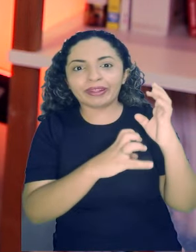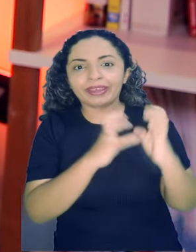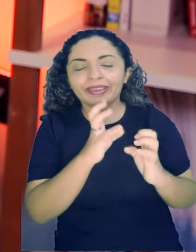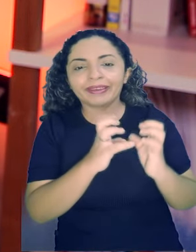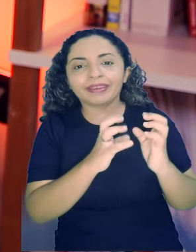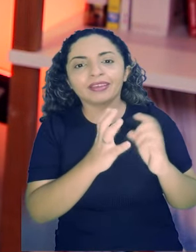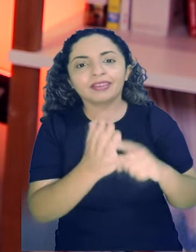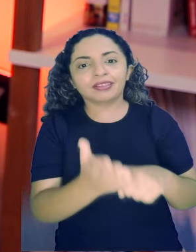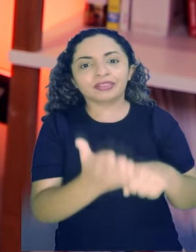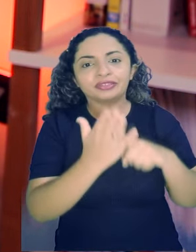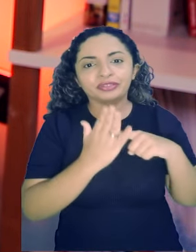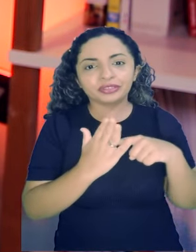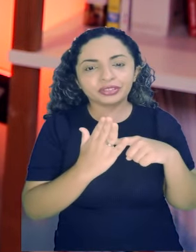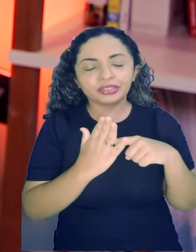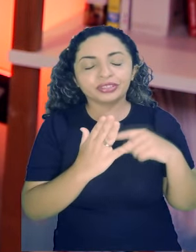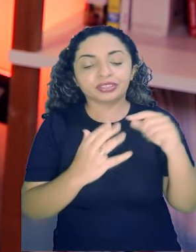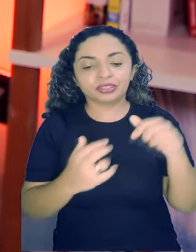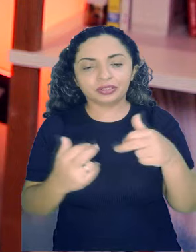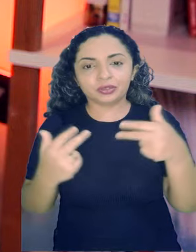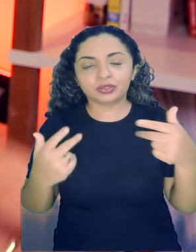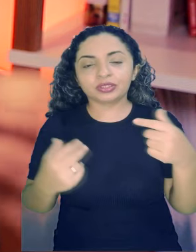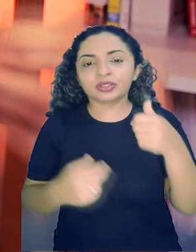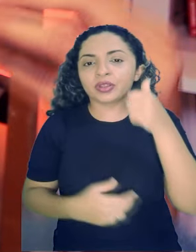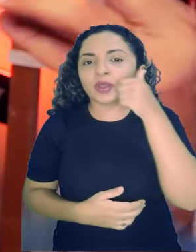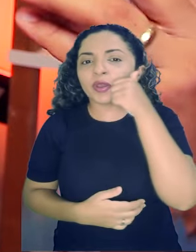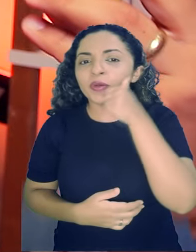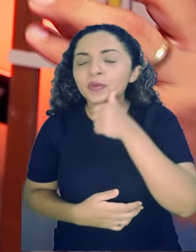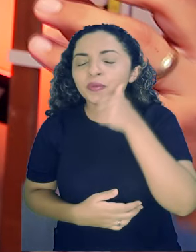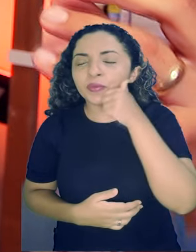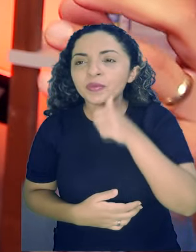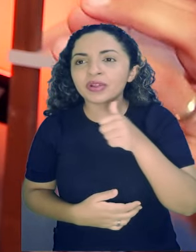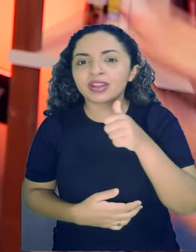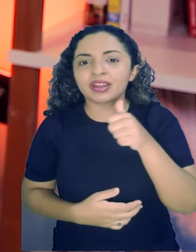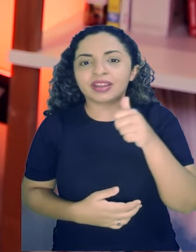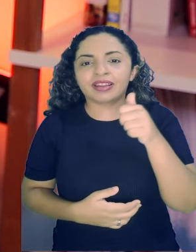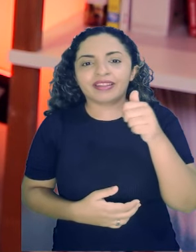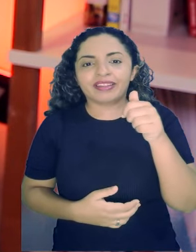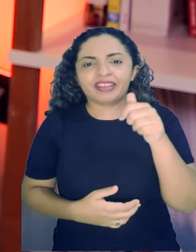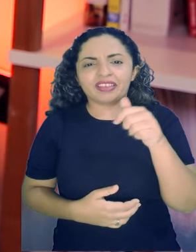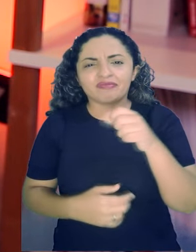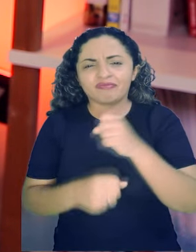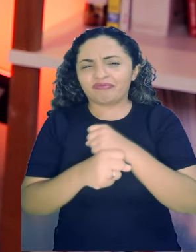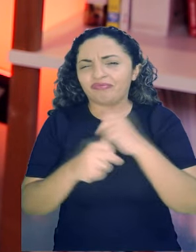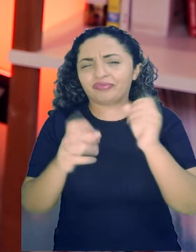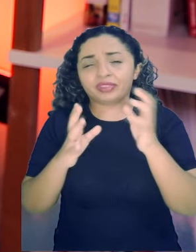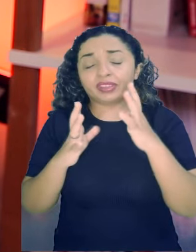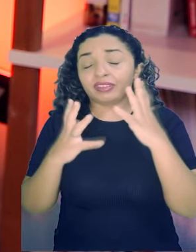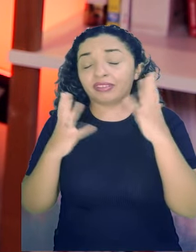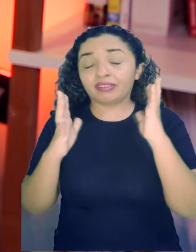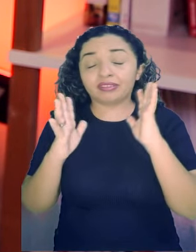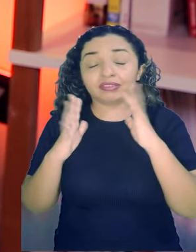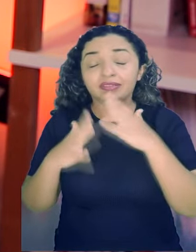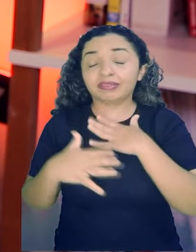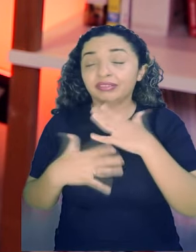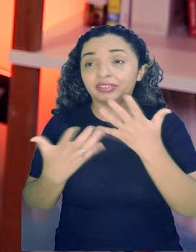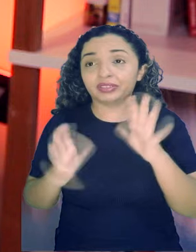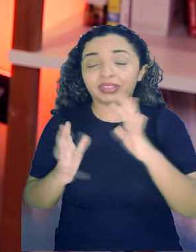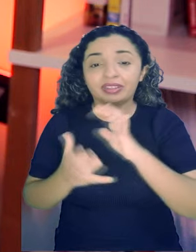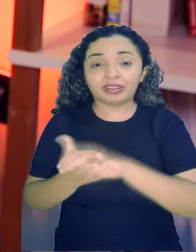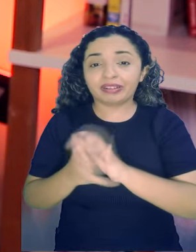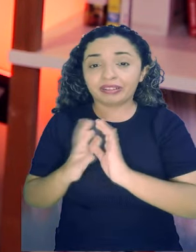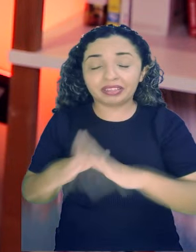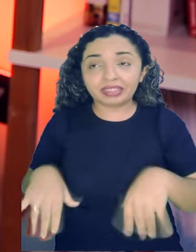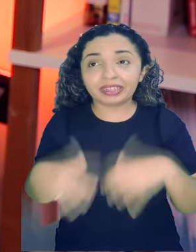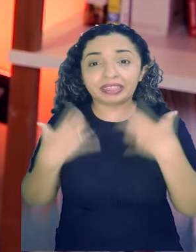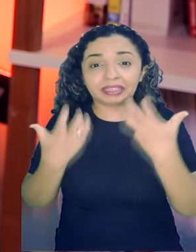sendo apresentado, uma pessoa já na terceira idade, uma mulher que não suporta mais o casamento que tem,